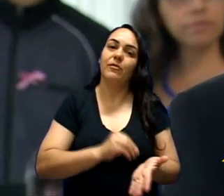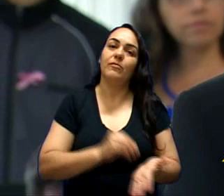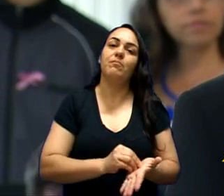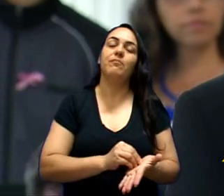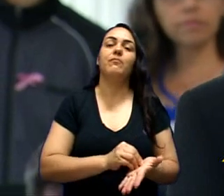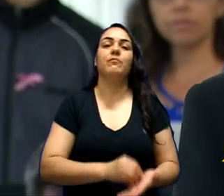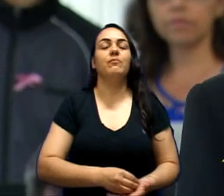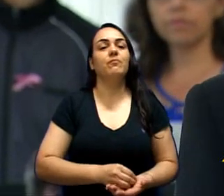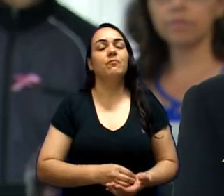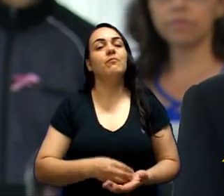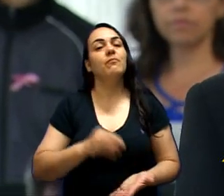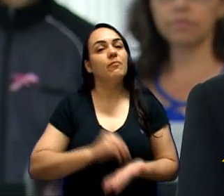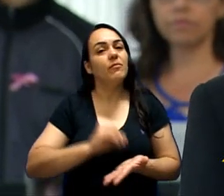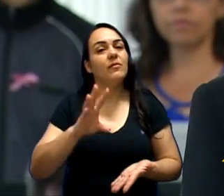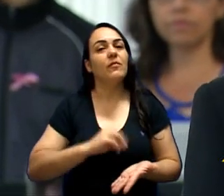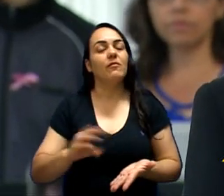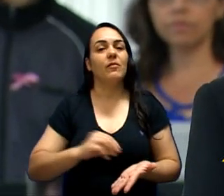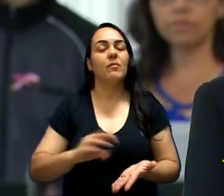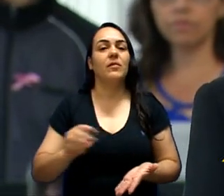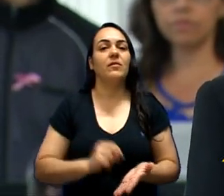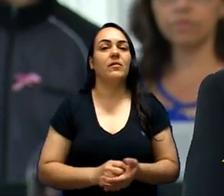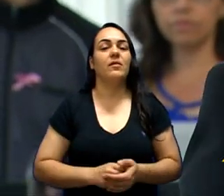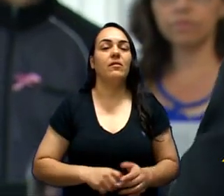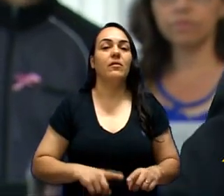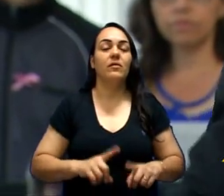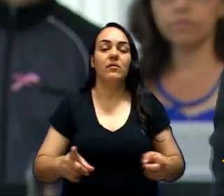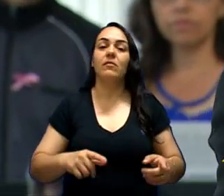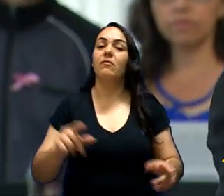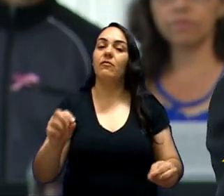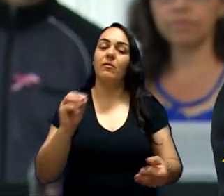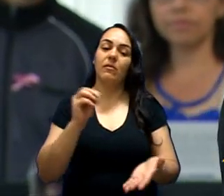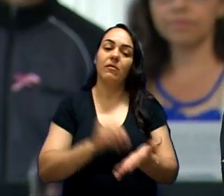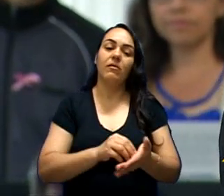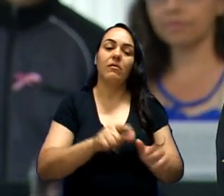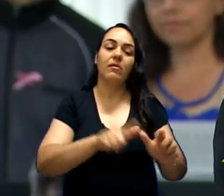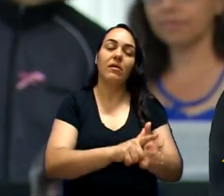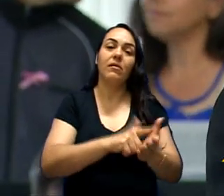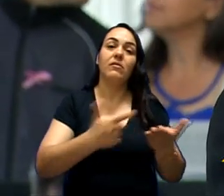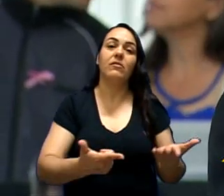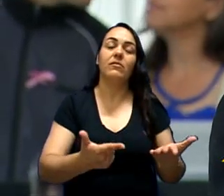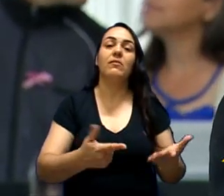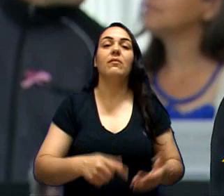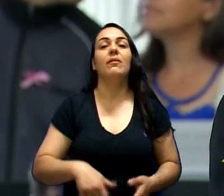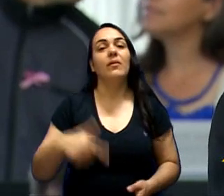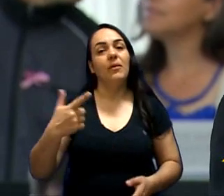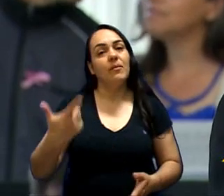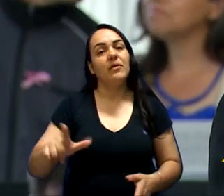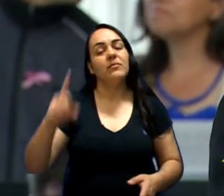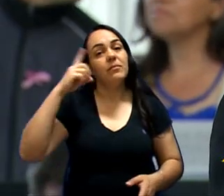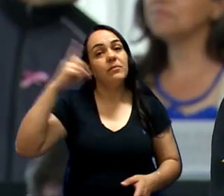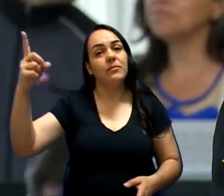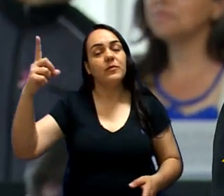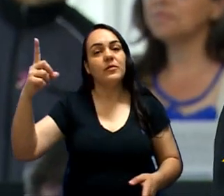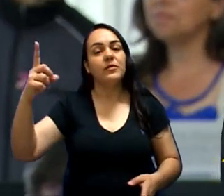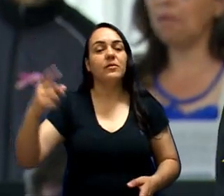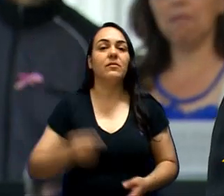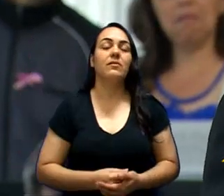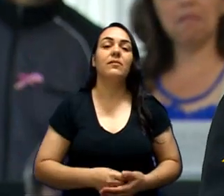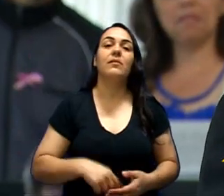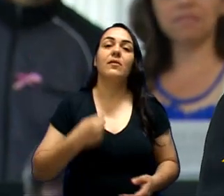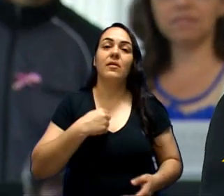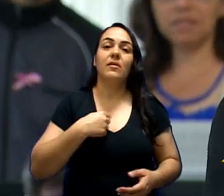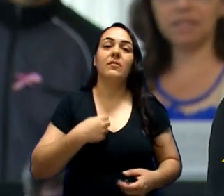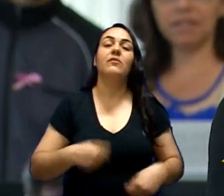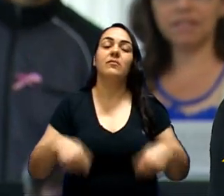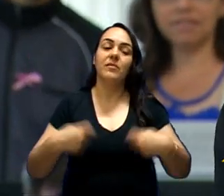fizemos João. A nossa parte porque nós não cobramos. João. Né? Quando uma lei vence um prazo e o Executivo não executa, nós